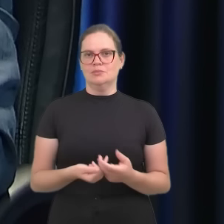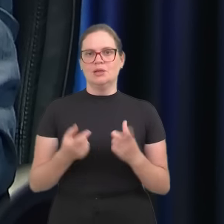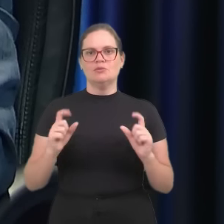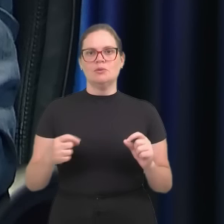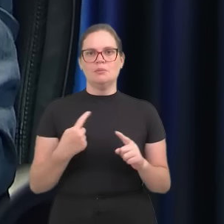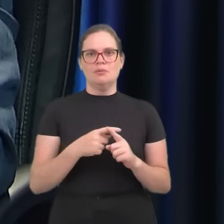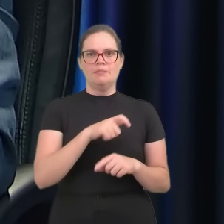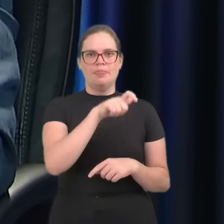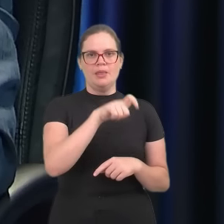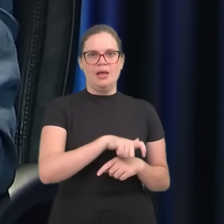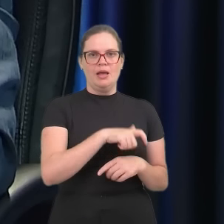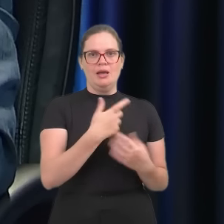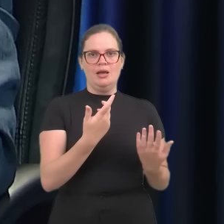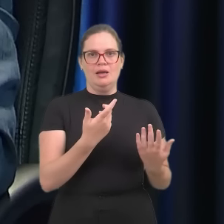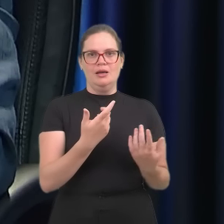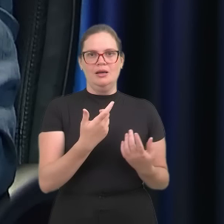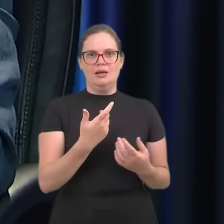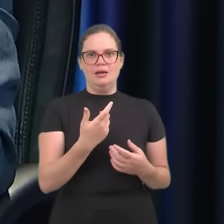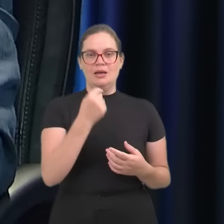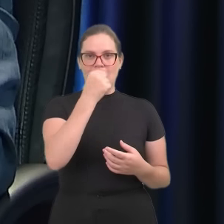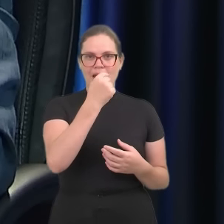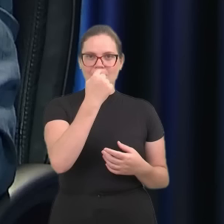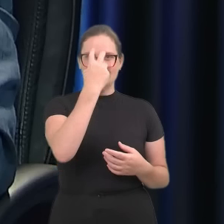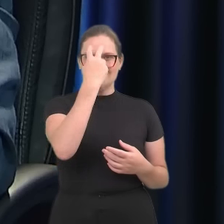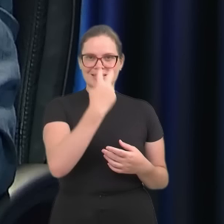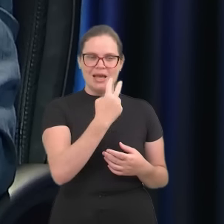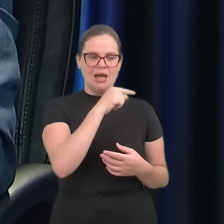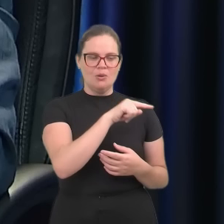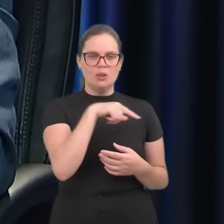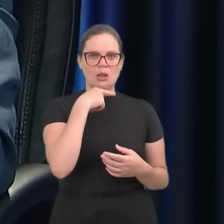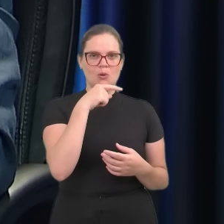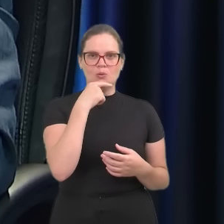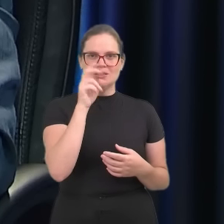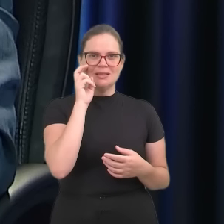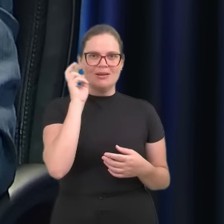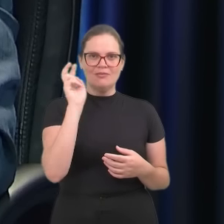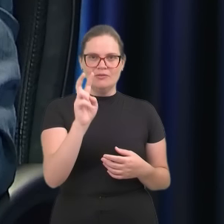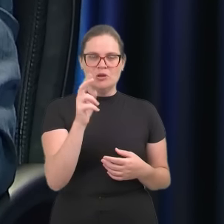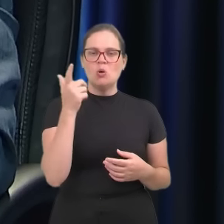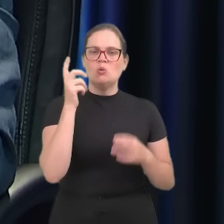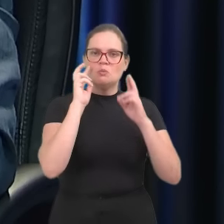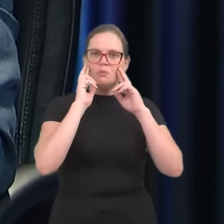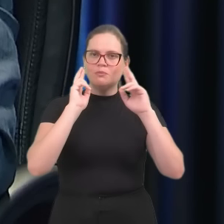dizer, cego que não via as coisas espirituais e passou a ver